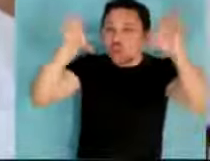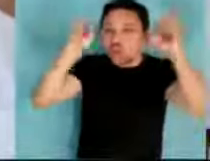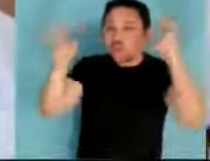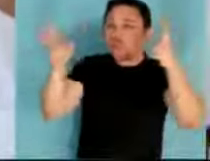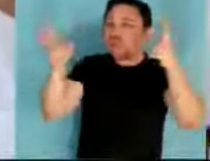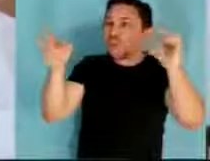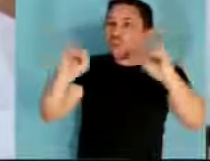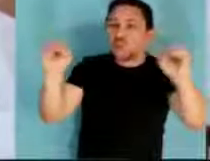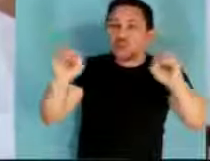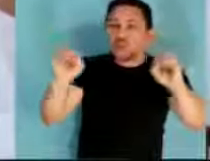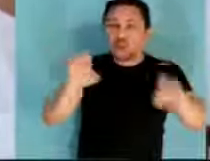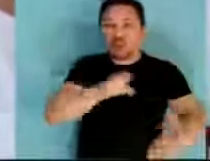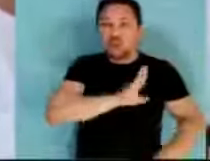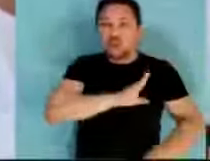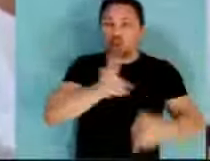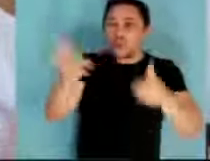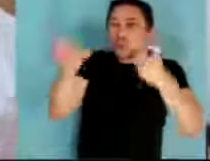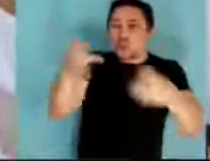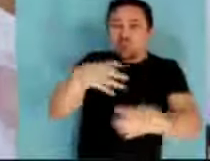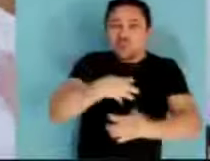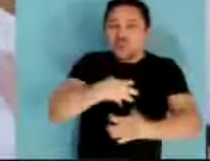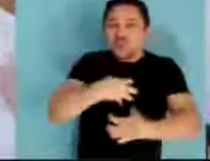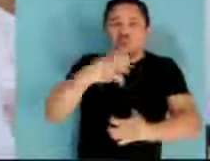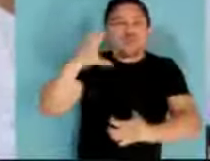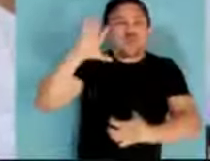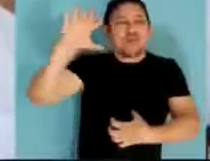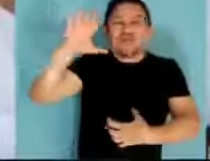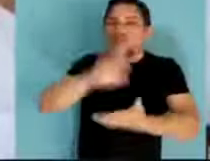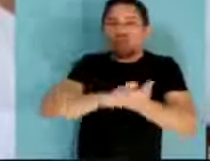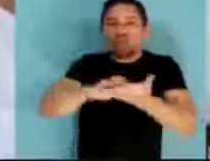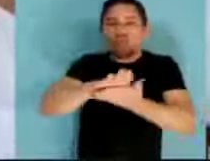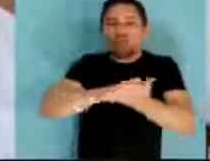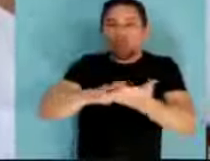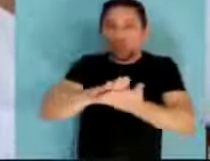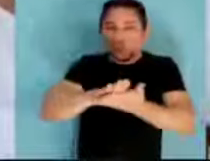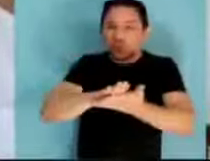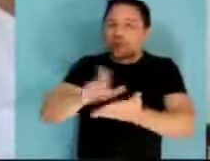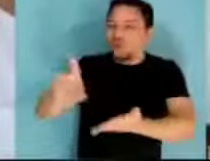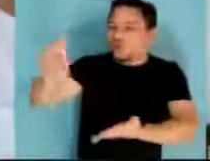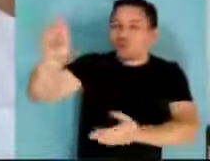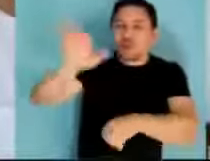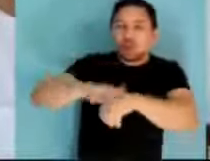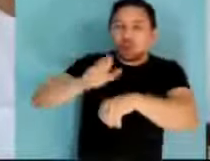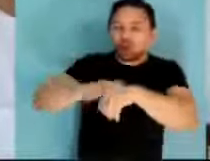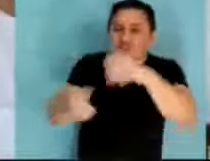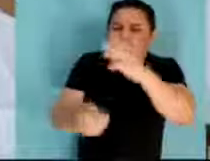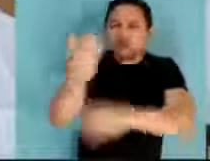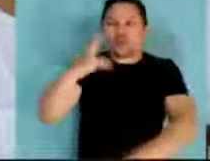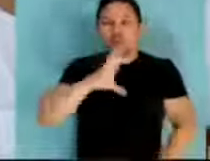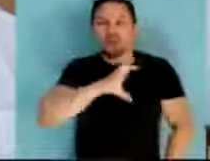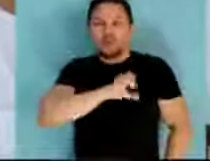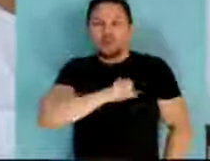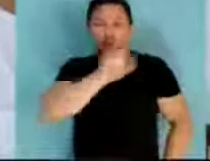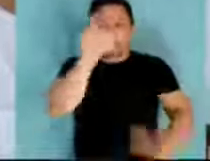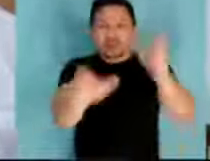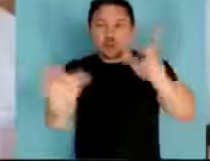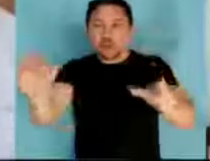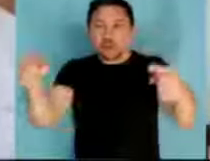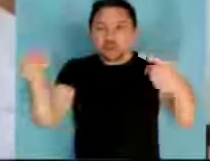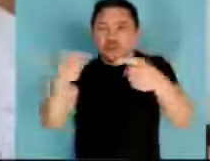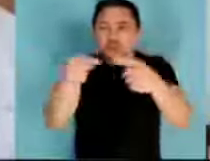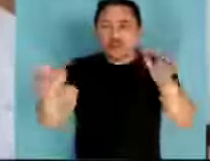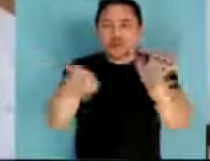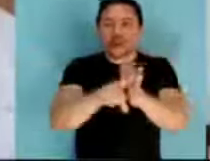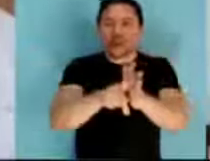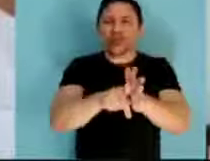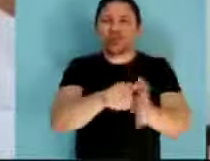viu, nem ouvido ouviu, nem o coração humano jamais imaginou o que Deus preparou no seu amor para